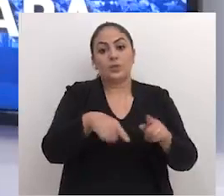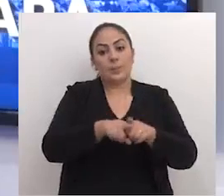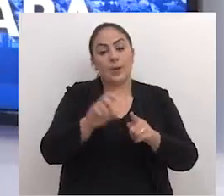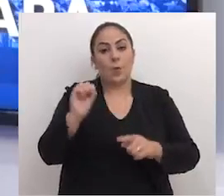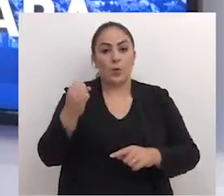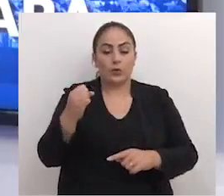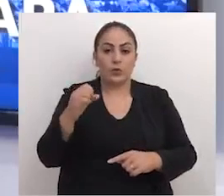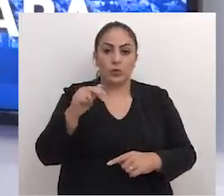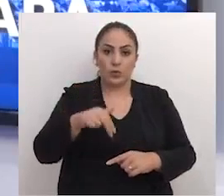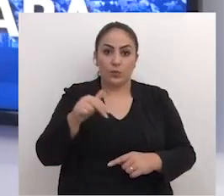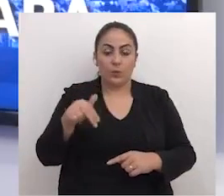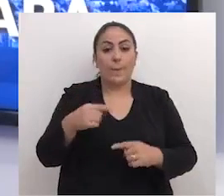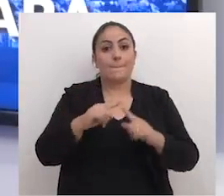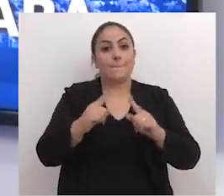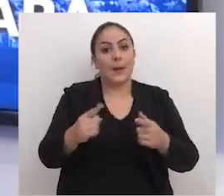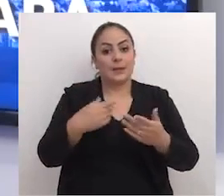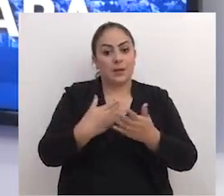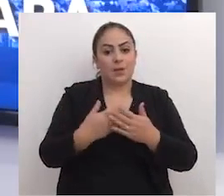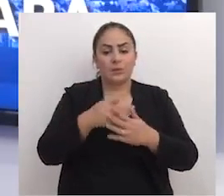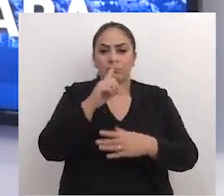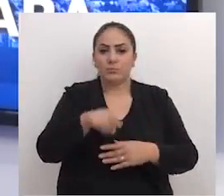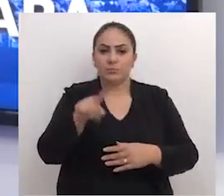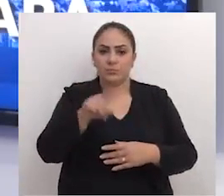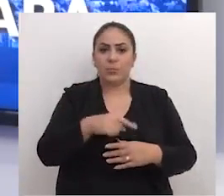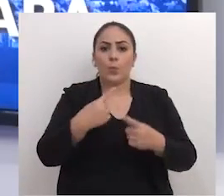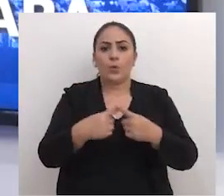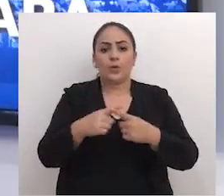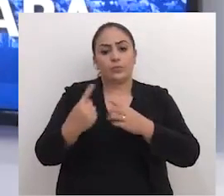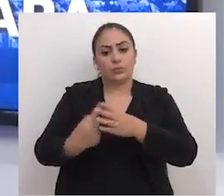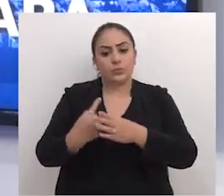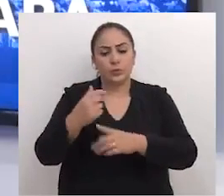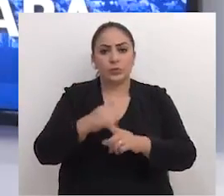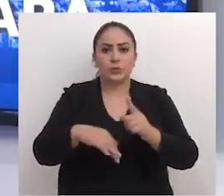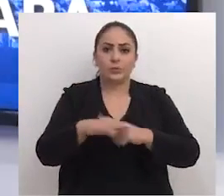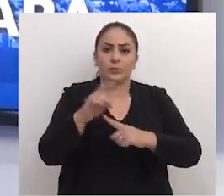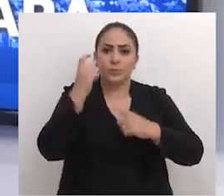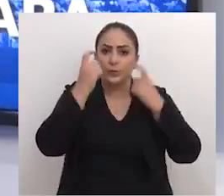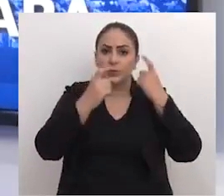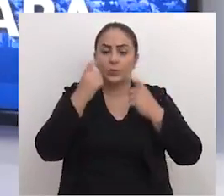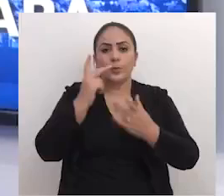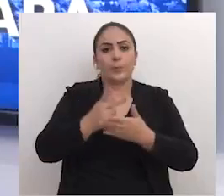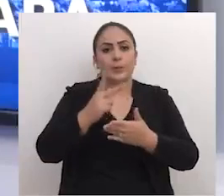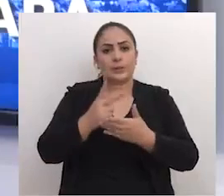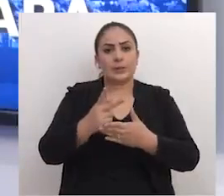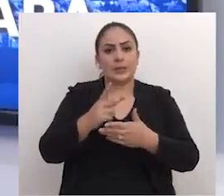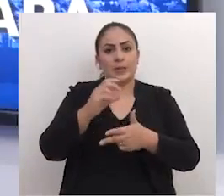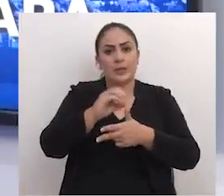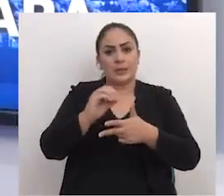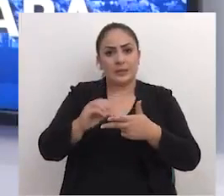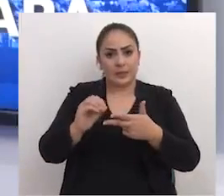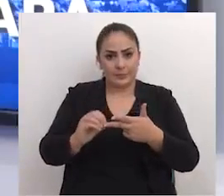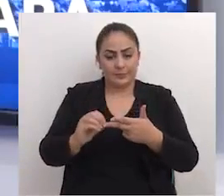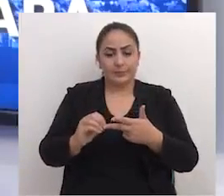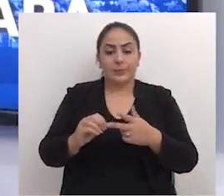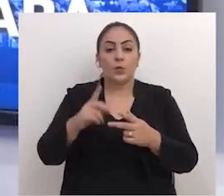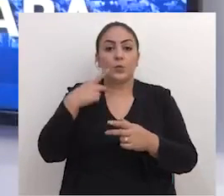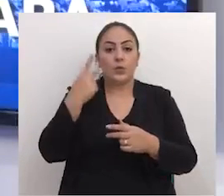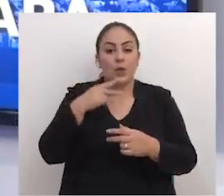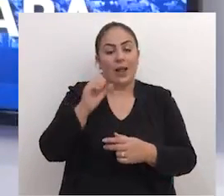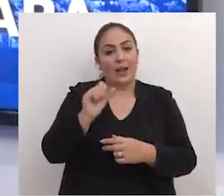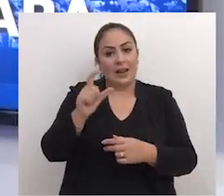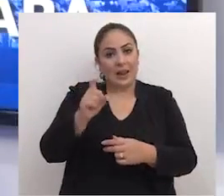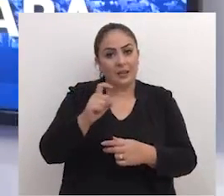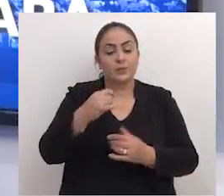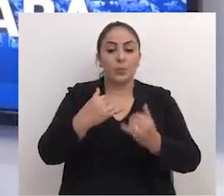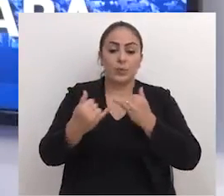com as aulas suspensas em razão do isolamento social, preocupa a decisão de manter o exame. O vereador